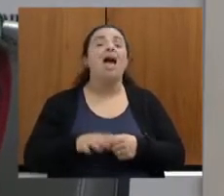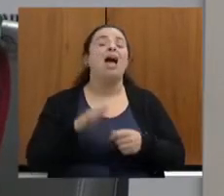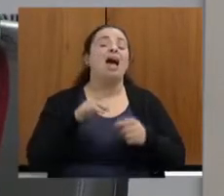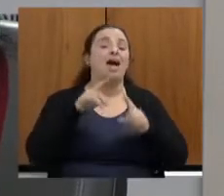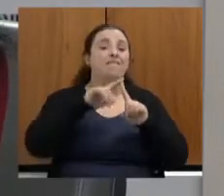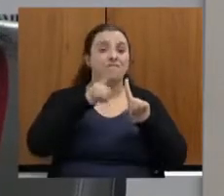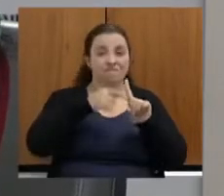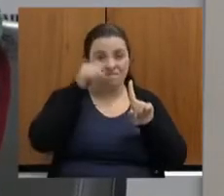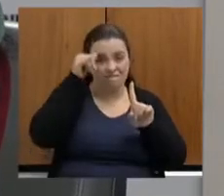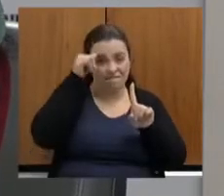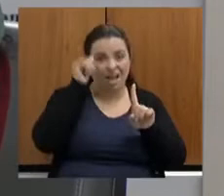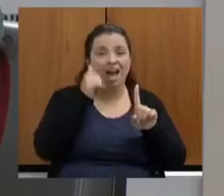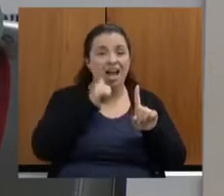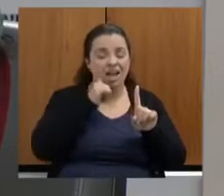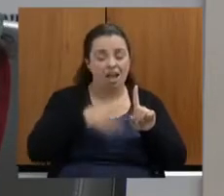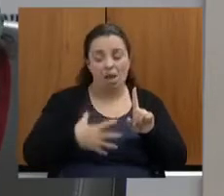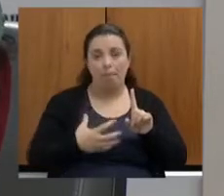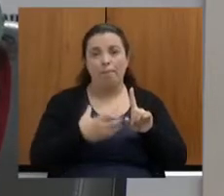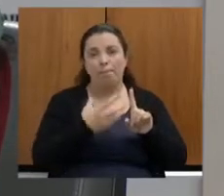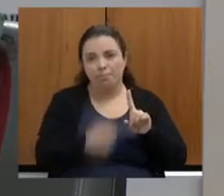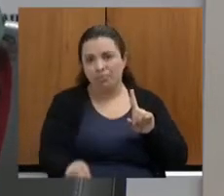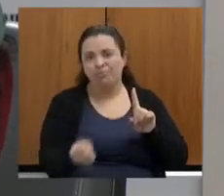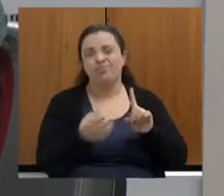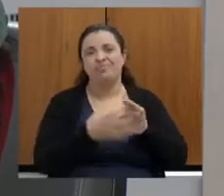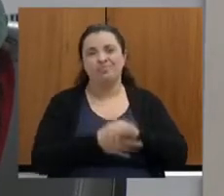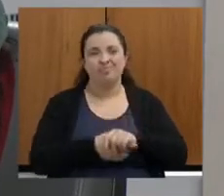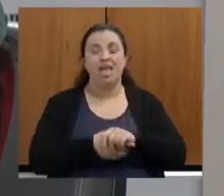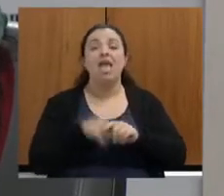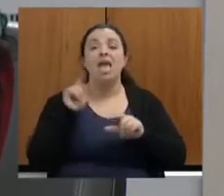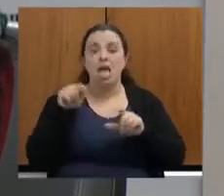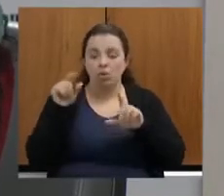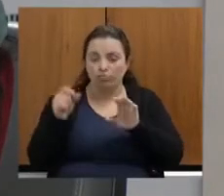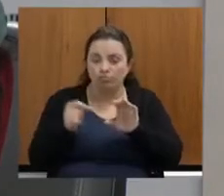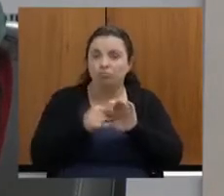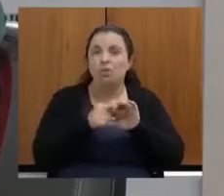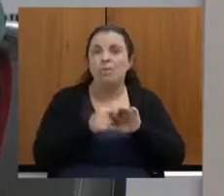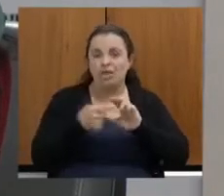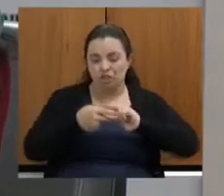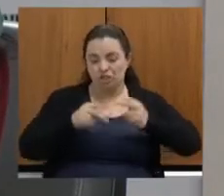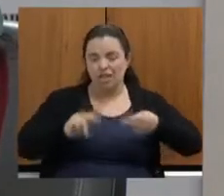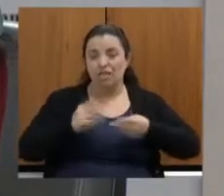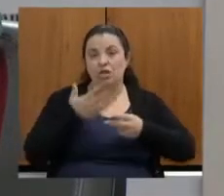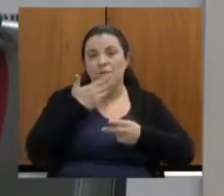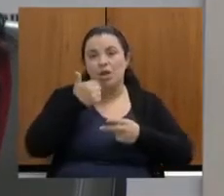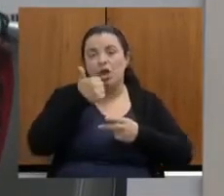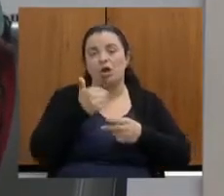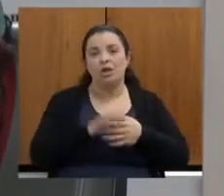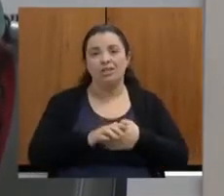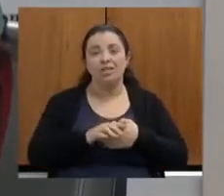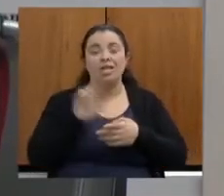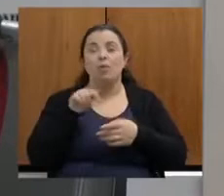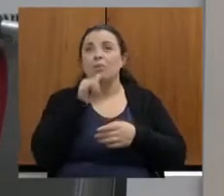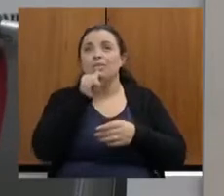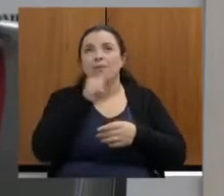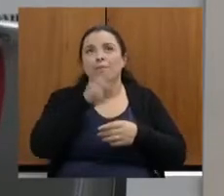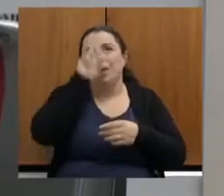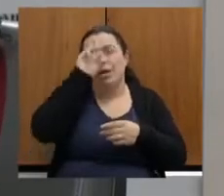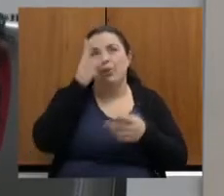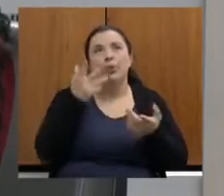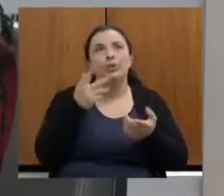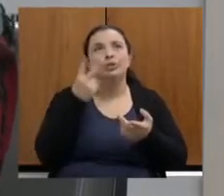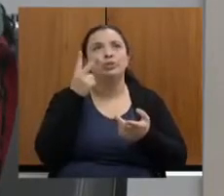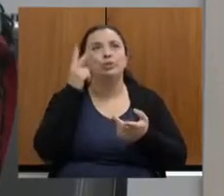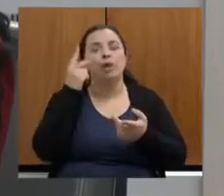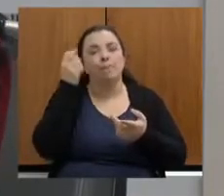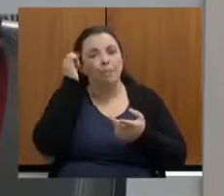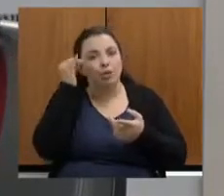animal há muito tempo eu esse mindu e faça o melhoramento genético então é triste o seu e meia noite no curral igual eu vou duas da manhã